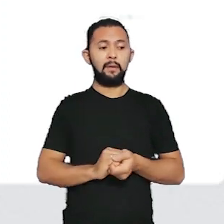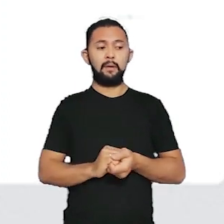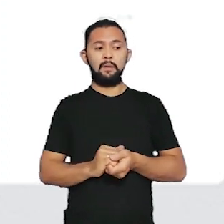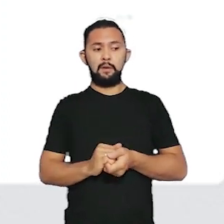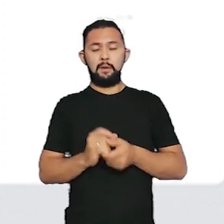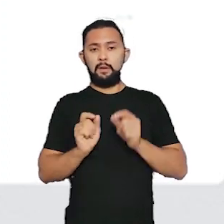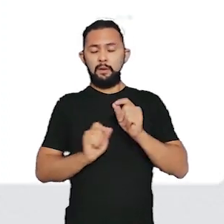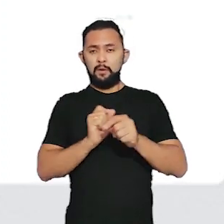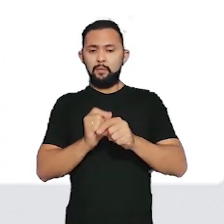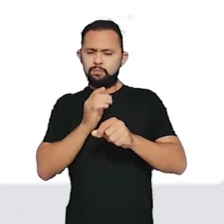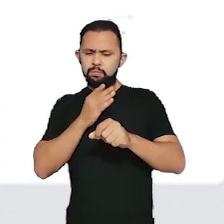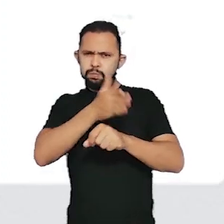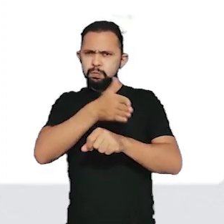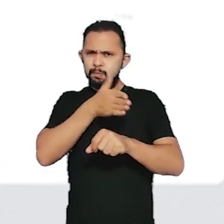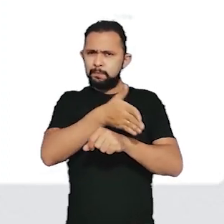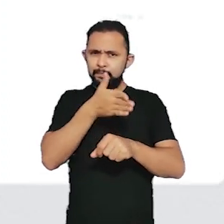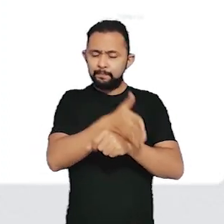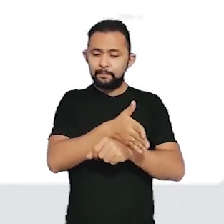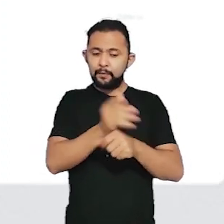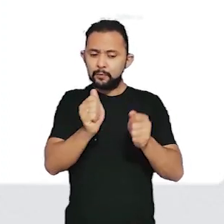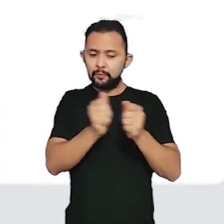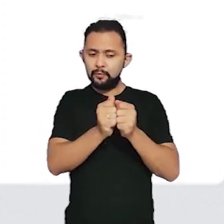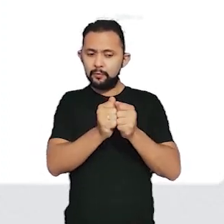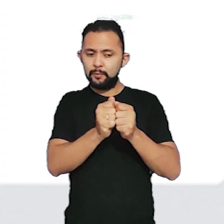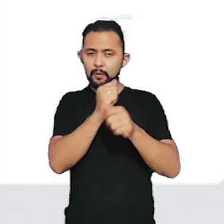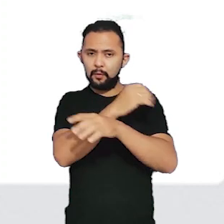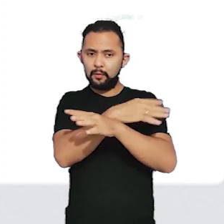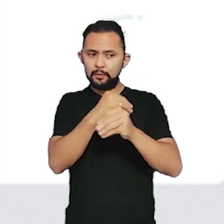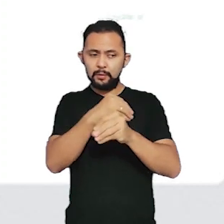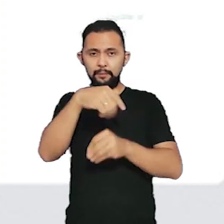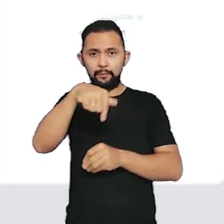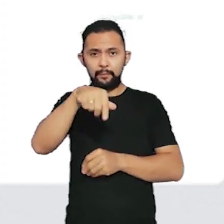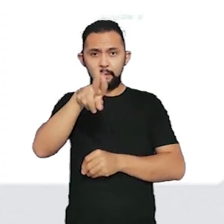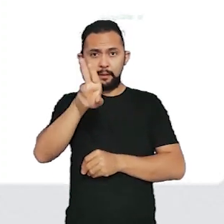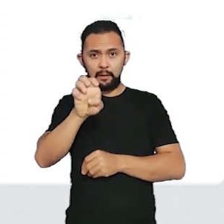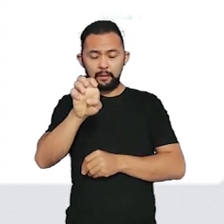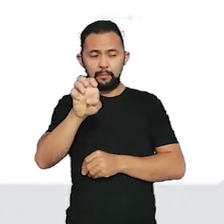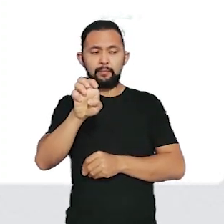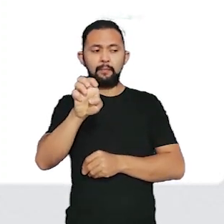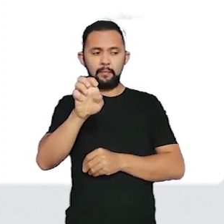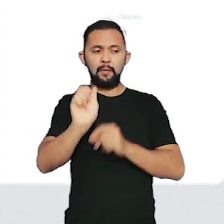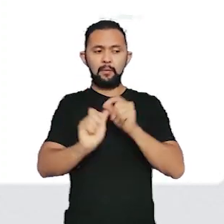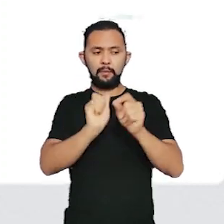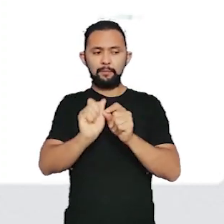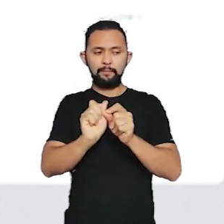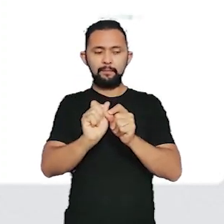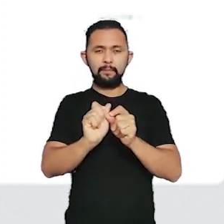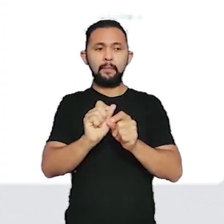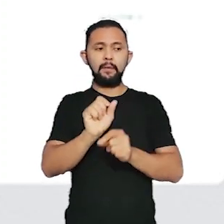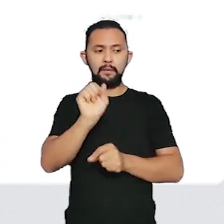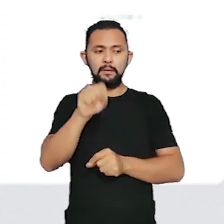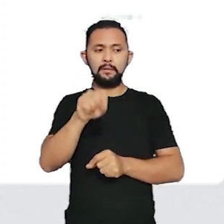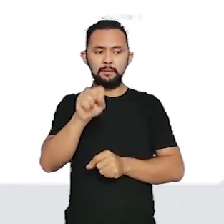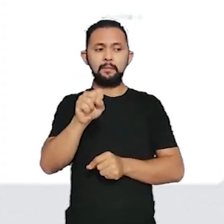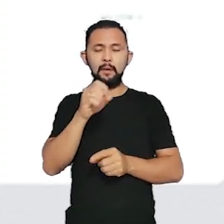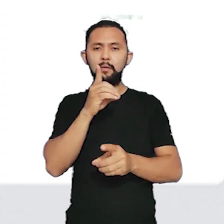ideia de intensidade junto da conjunção que, né? Tanto que. Então, Gabriela cresceu tanto que está maior que o irmão. Então, aqui sim,